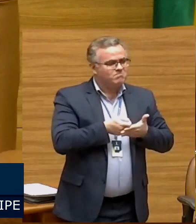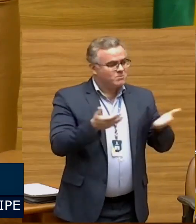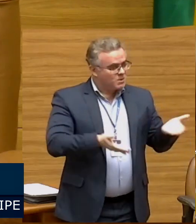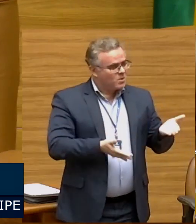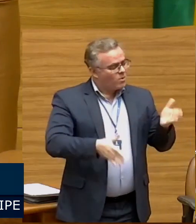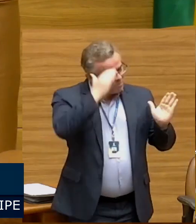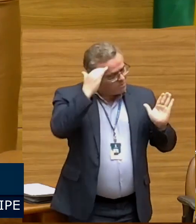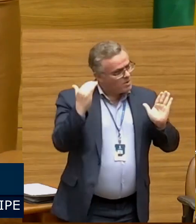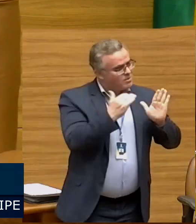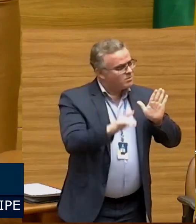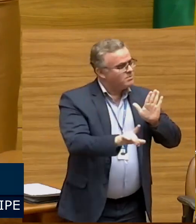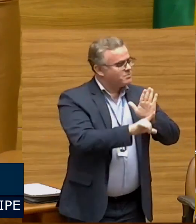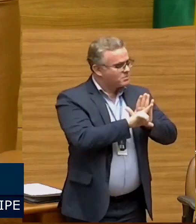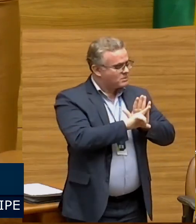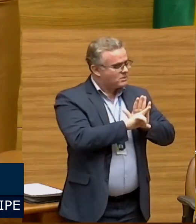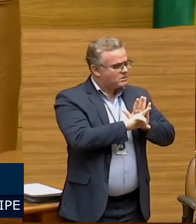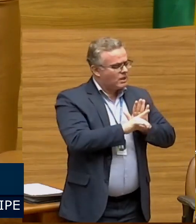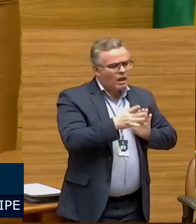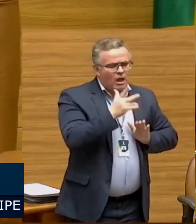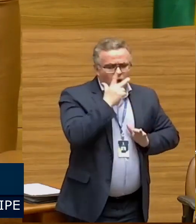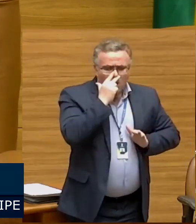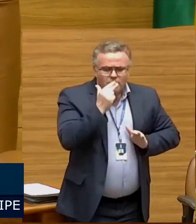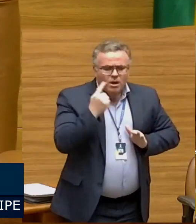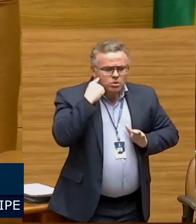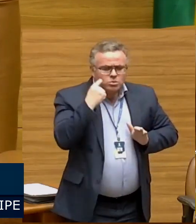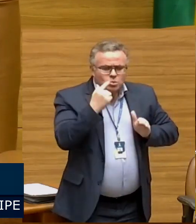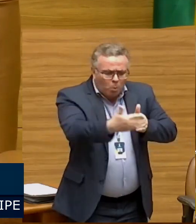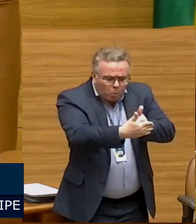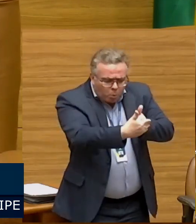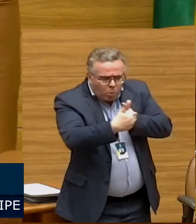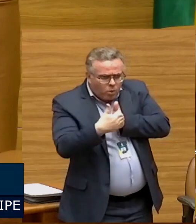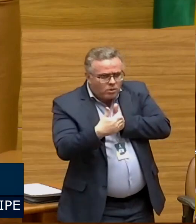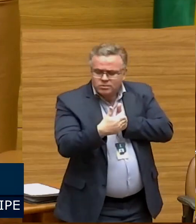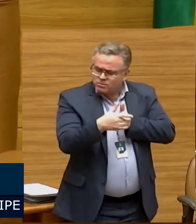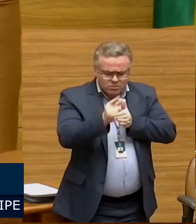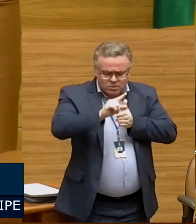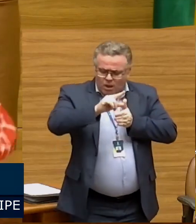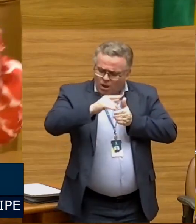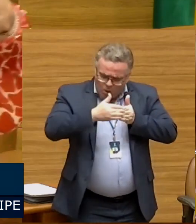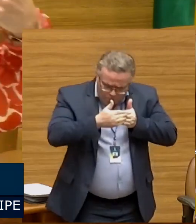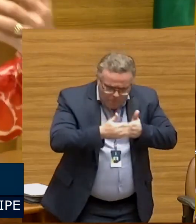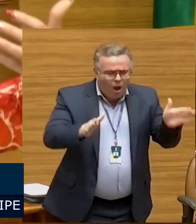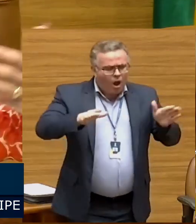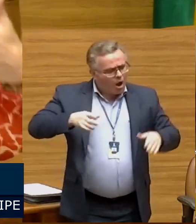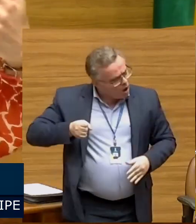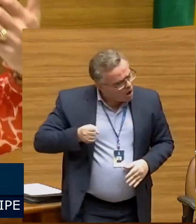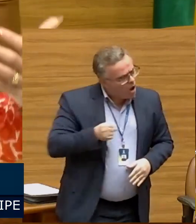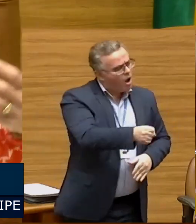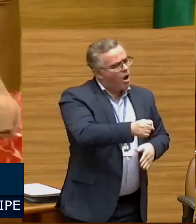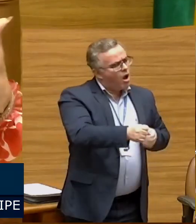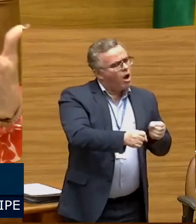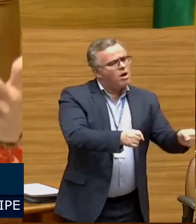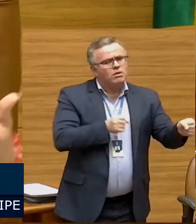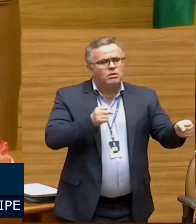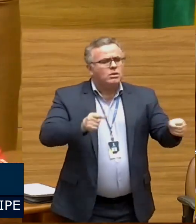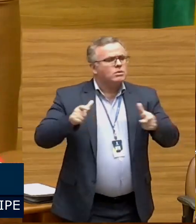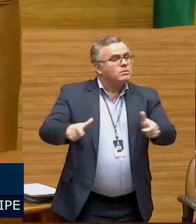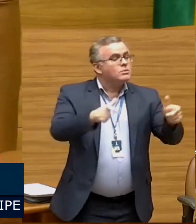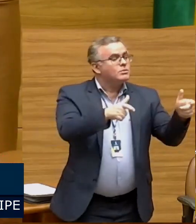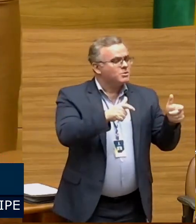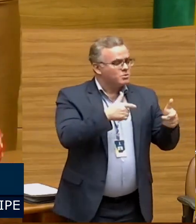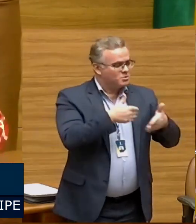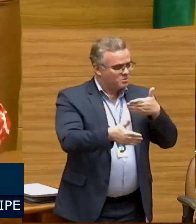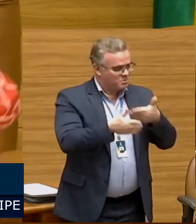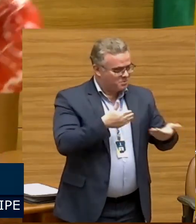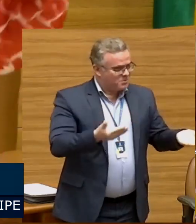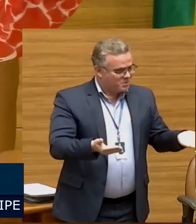de invisibilidade. Né? Eu percebo que as pessoas surdas, como outras populações